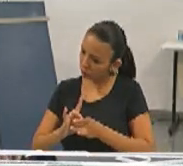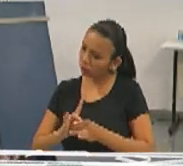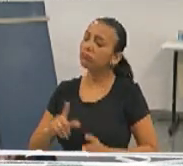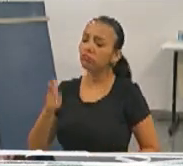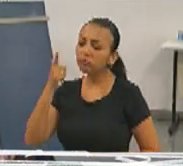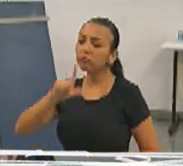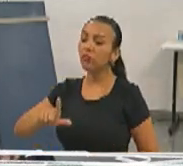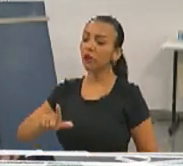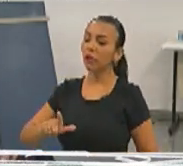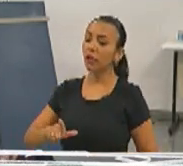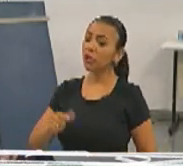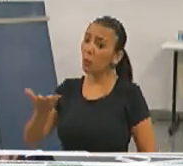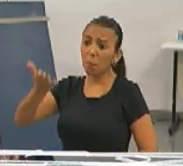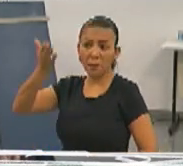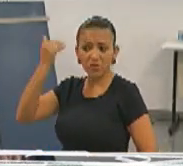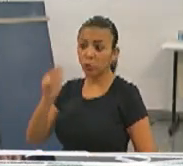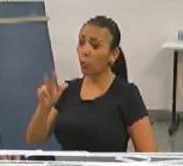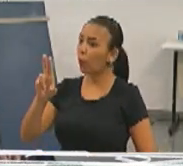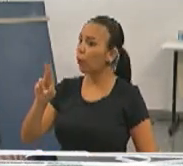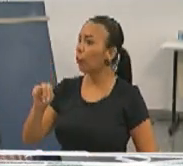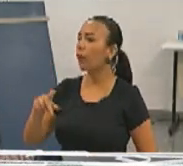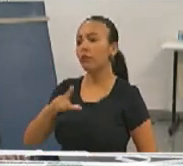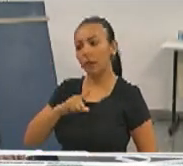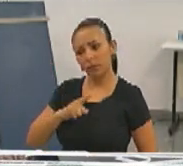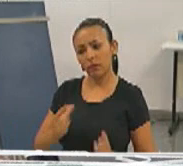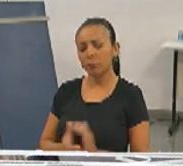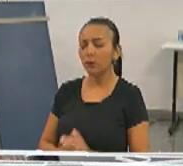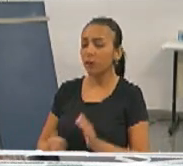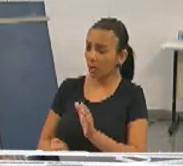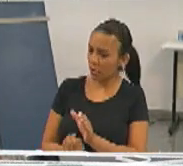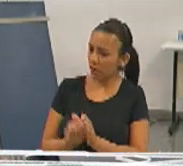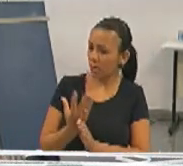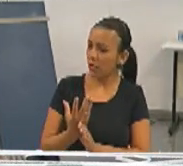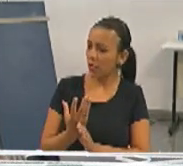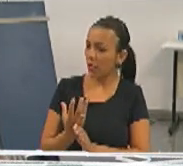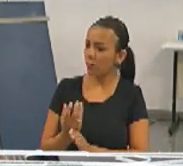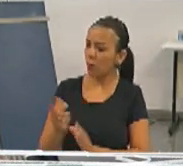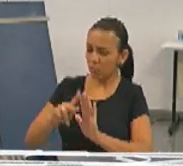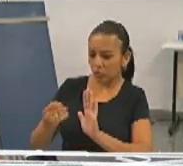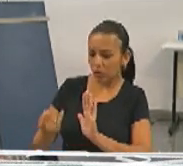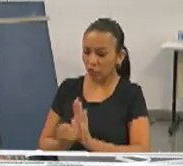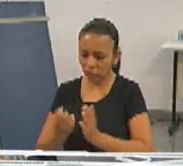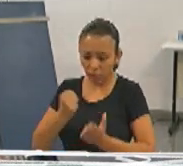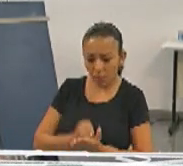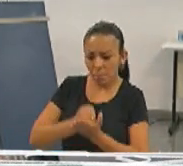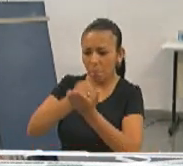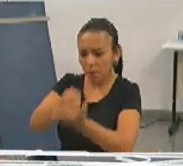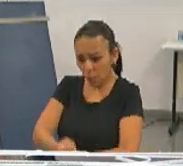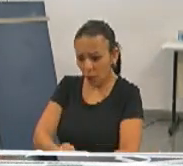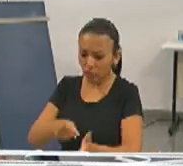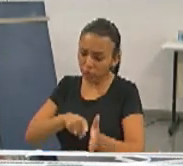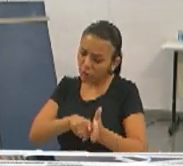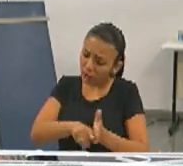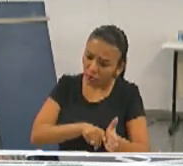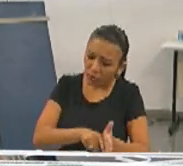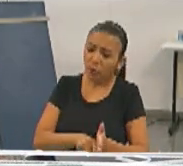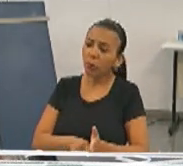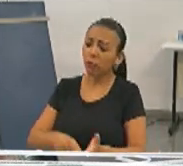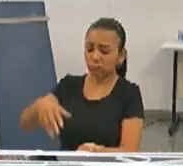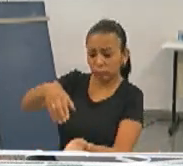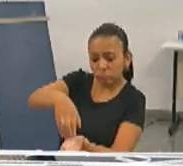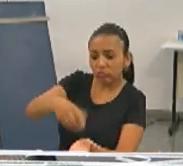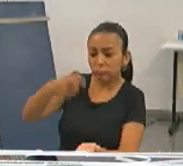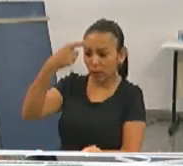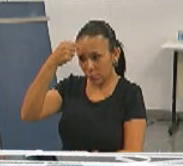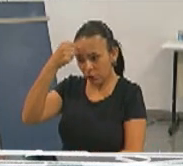científica. Isso nunca foi realizado. E criamos o programa de apoio ao pesquisador nas unidades acadêmicas, o PAP,